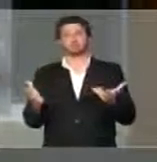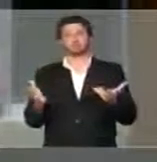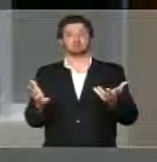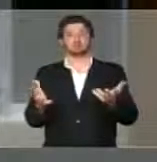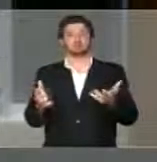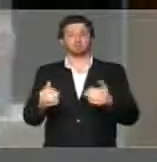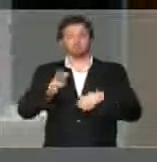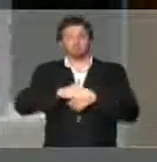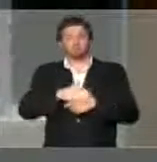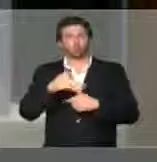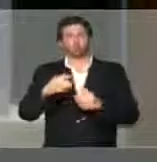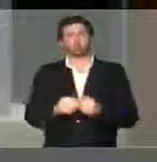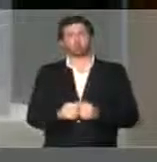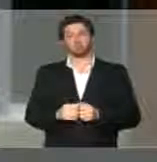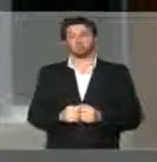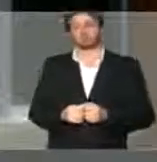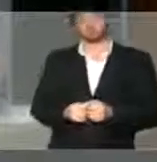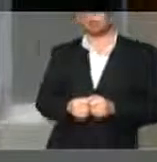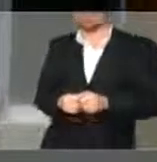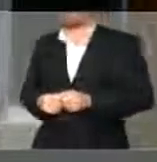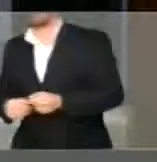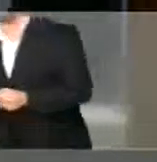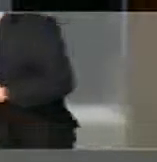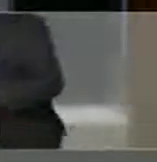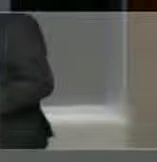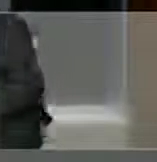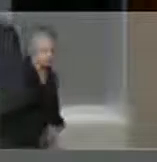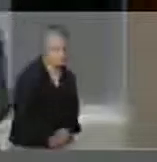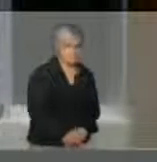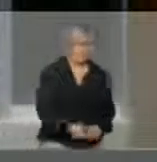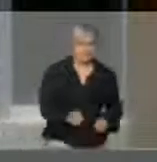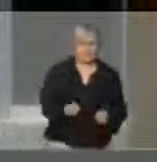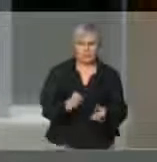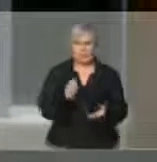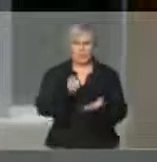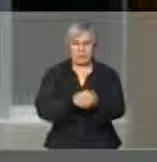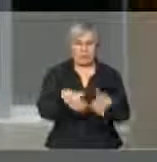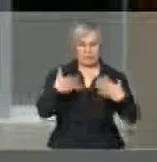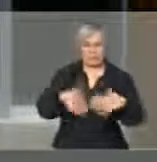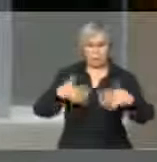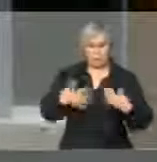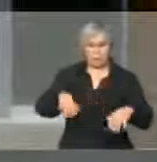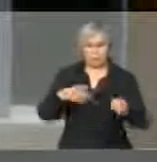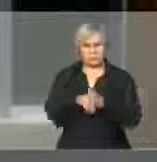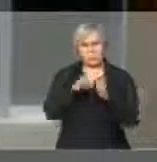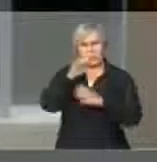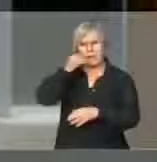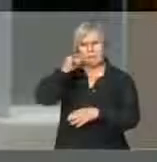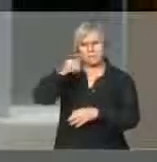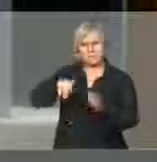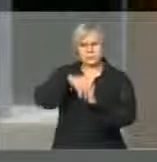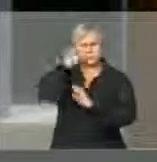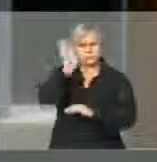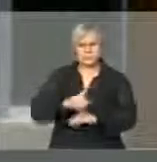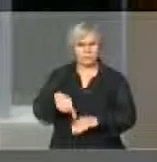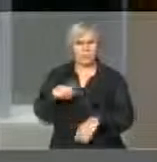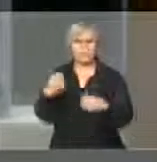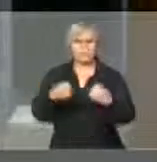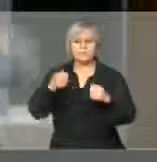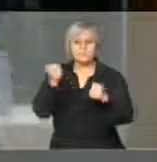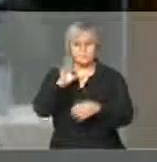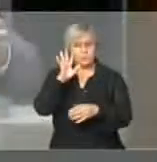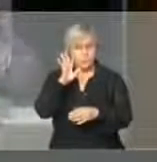com o autônomo, com o advogado, com o médico, com o dentista que paga uma conta abusiva de energia elétrica. Nós precisamos resolver o